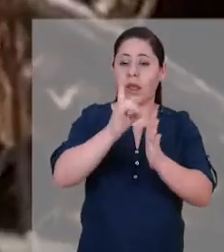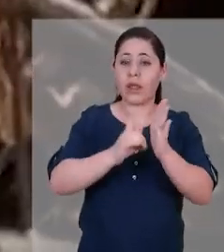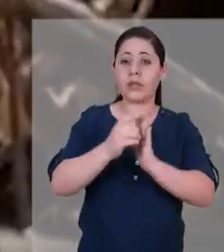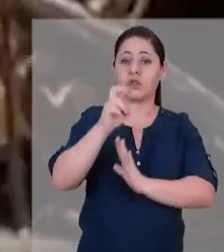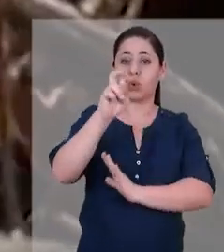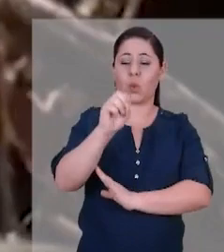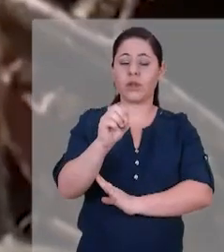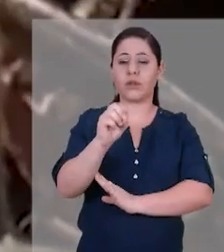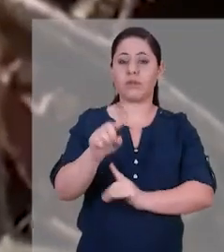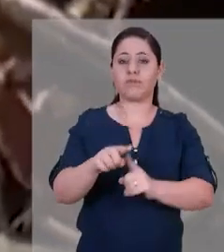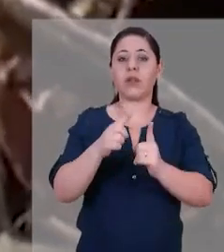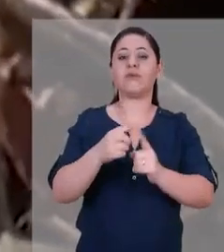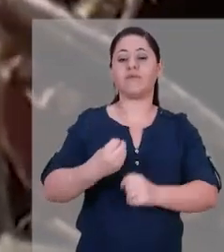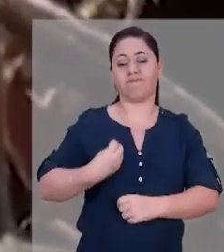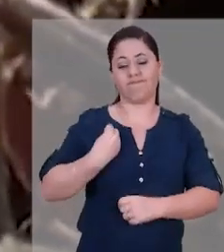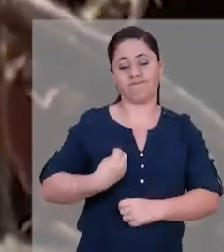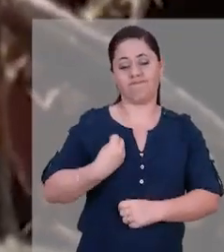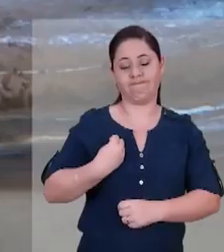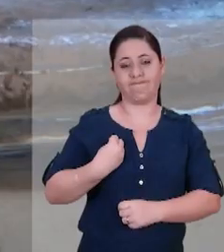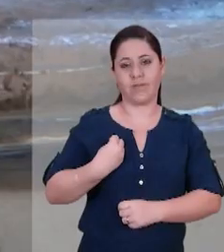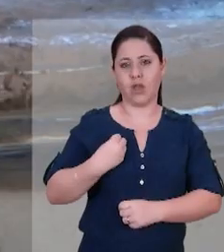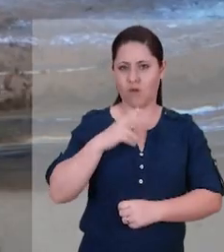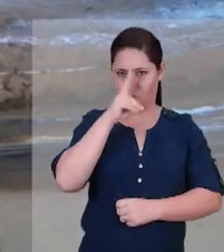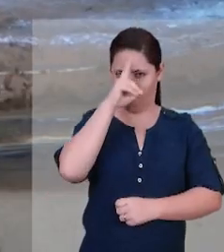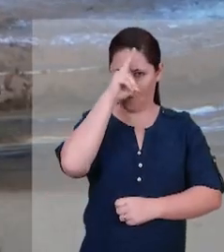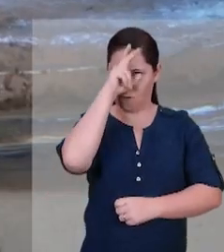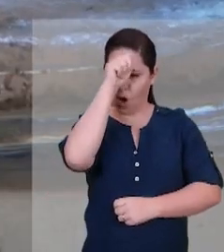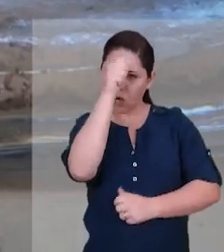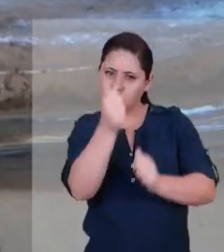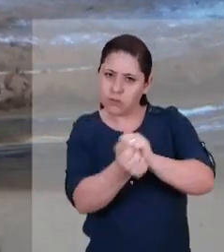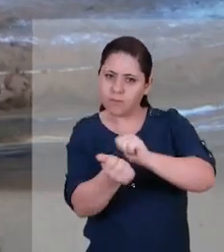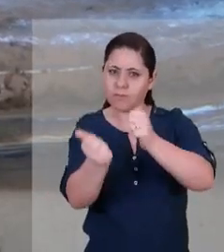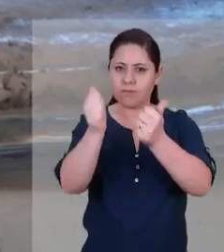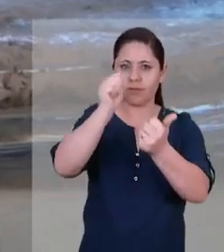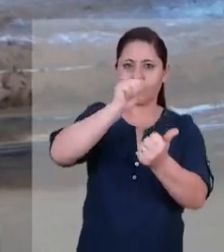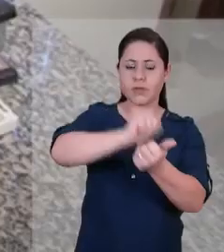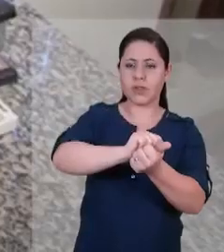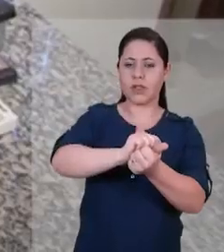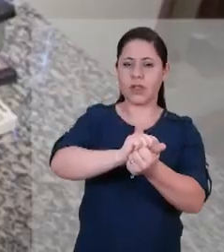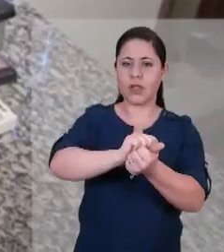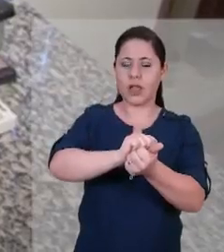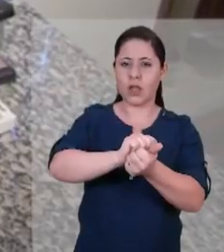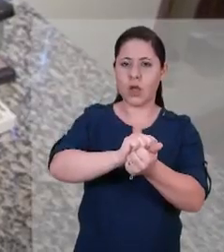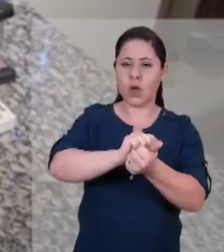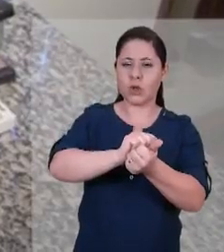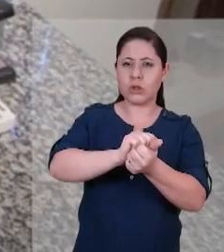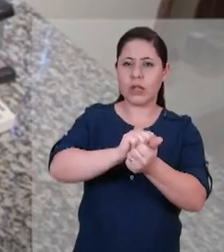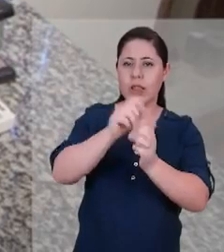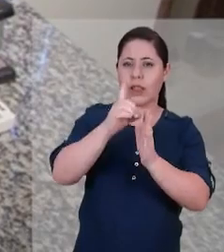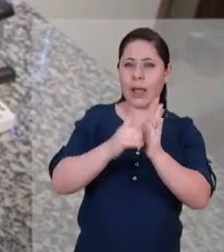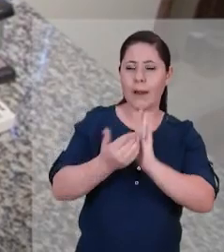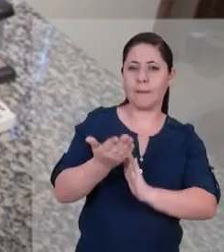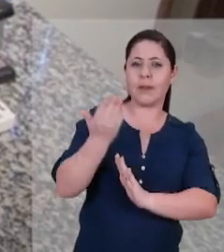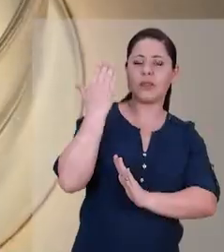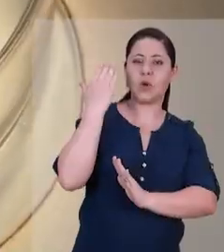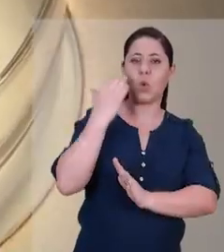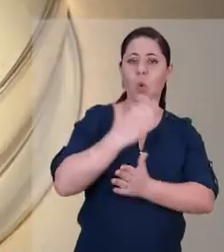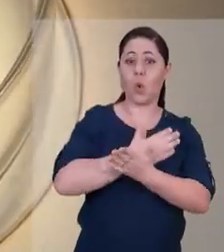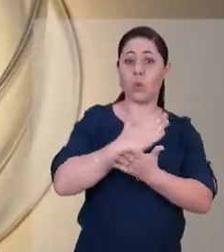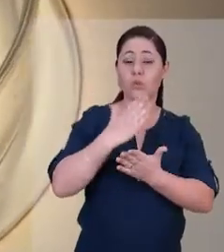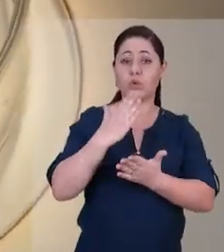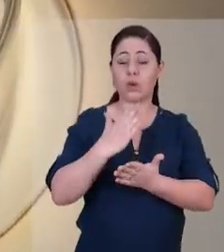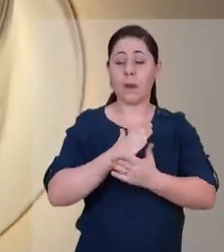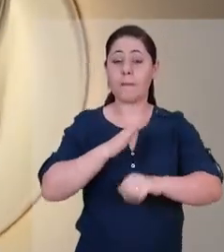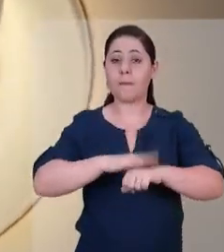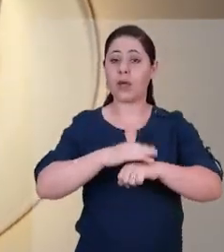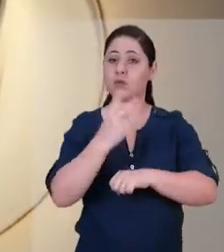de 50, mas sobreviveu. Resistente e adaptável, na última década o Aedes passou a figurar